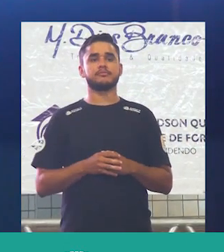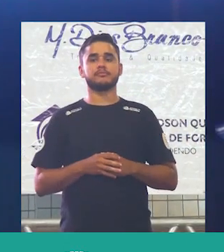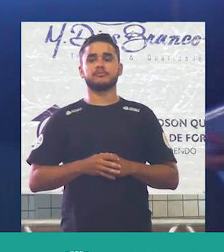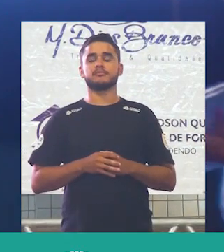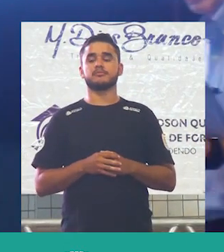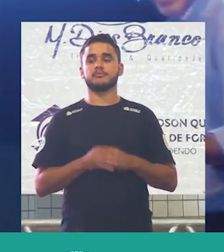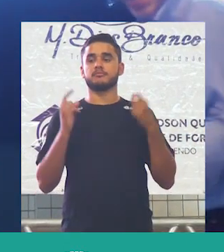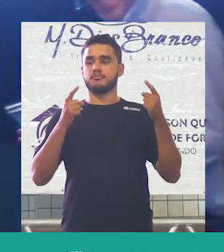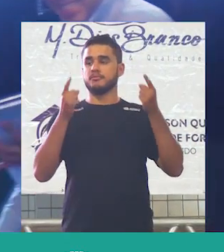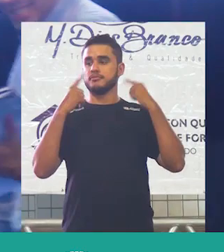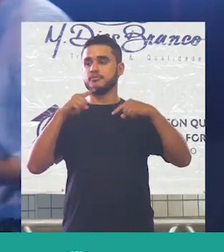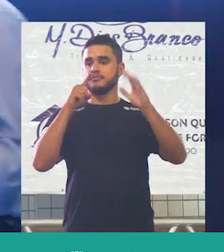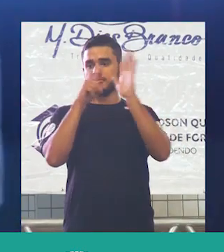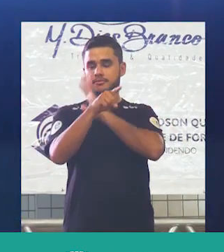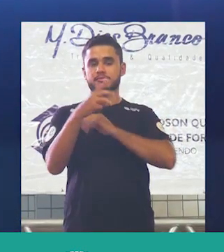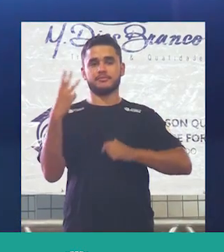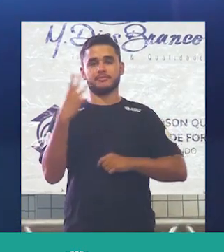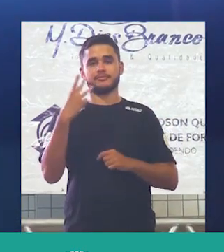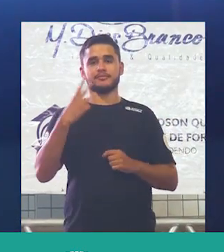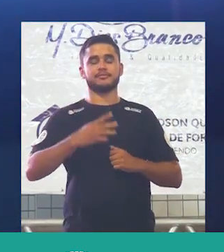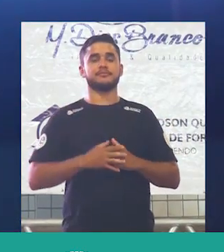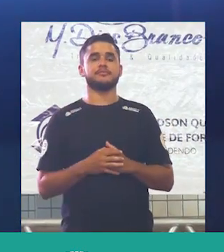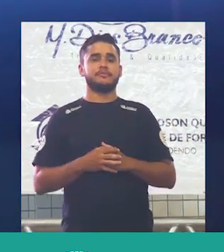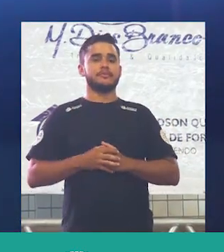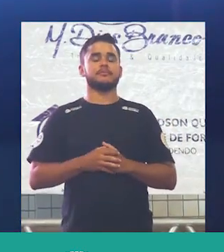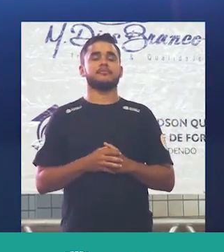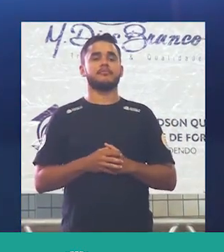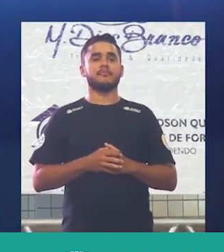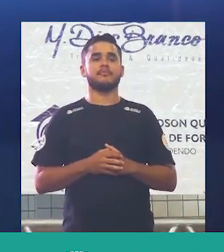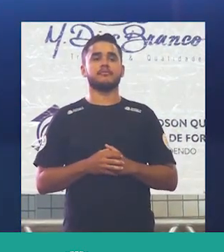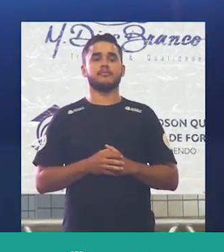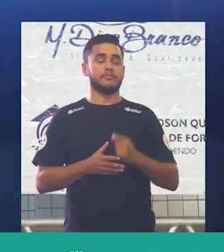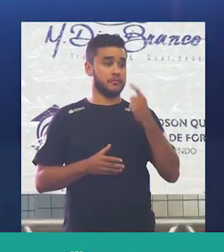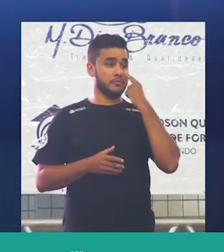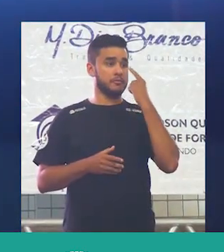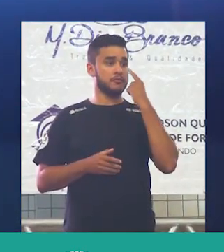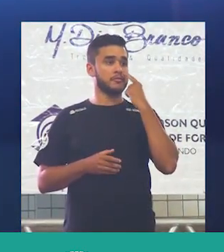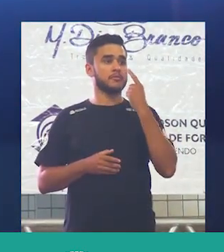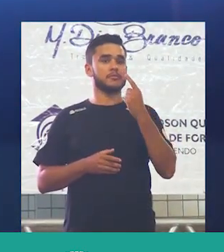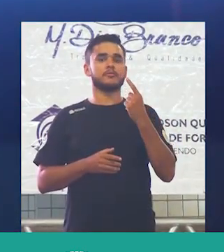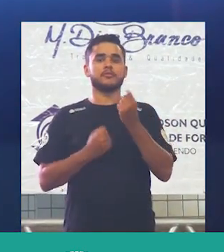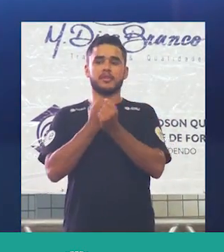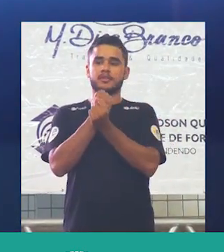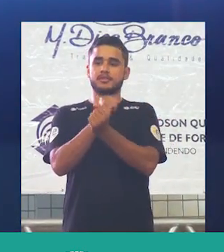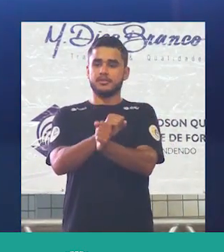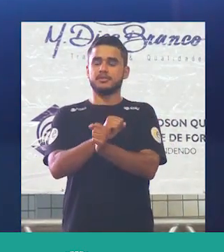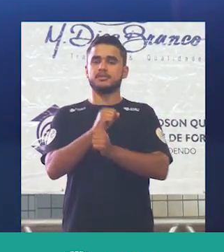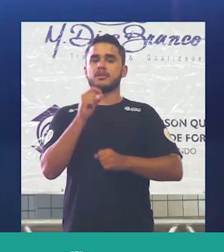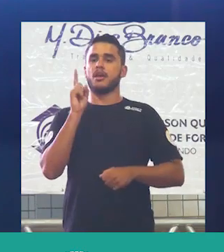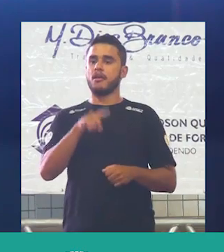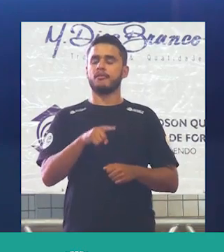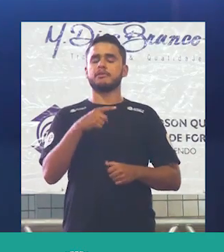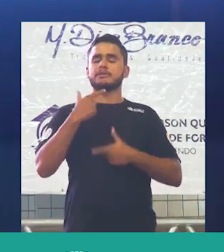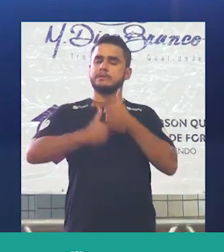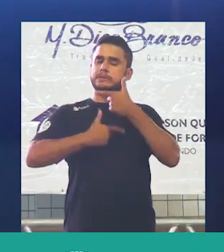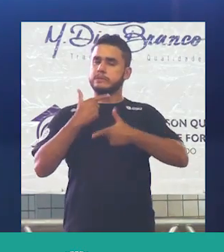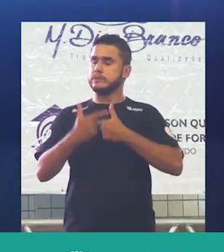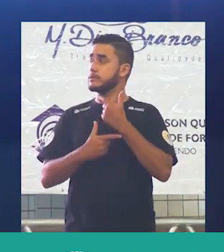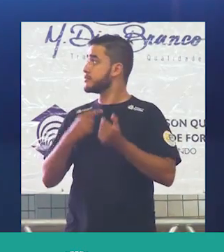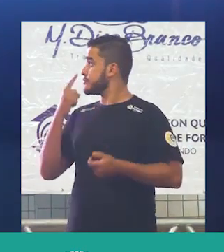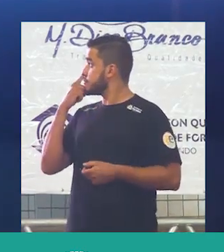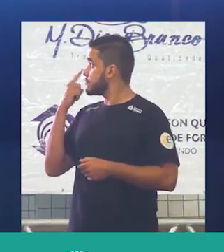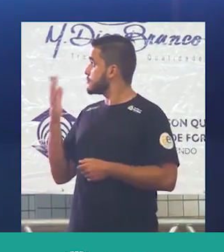Olha a questão 3. Questão 3, estão aí os escravos trabalhando, uns